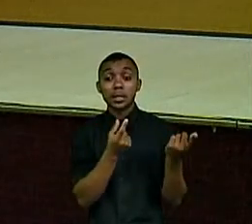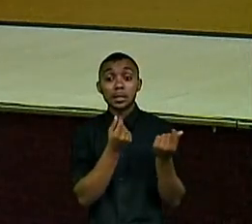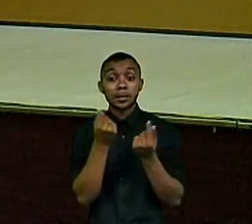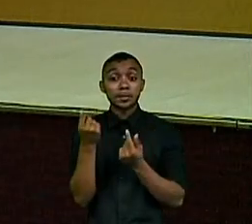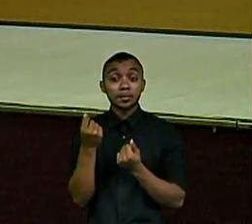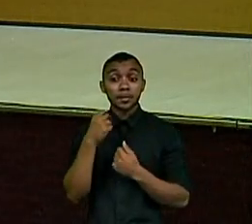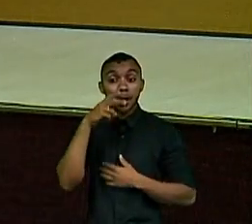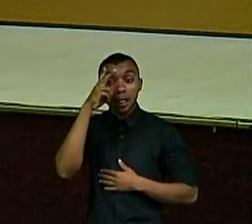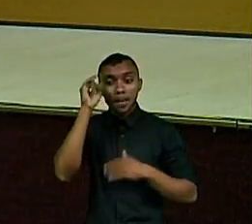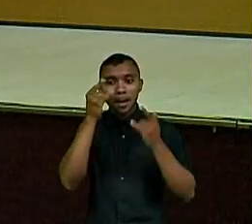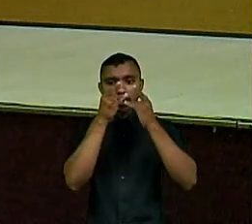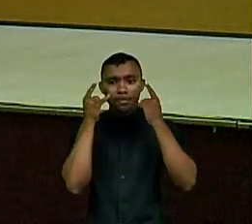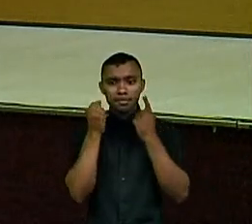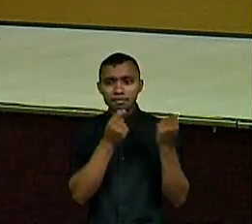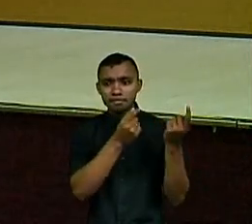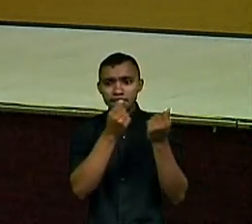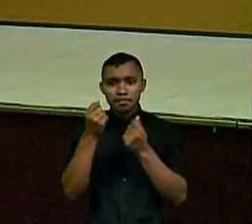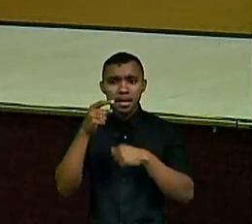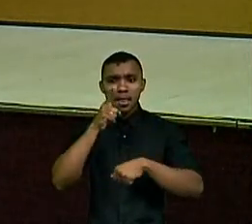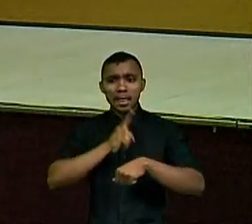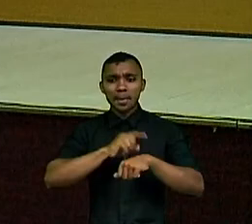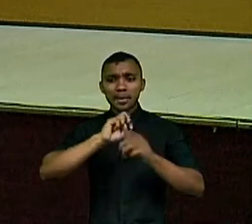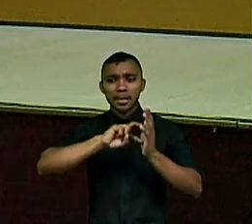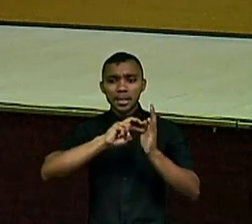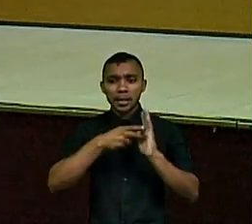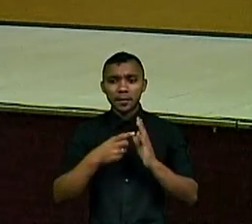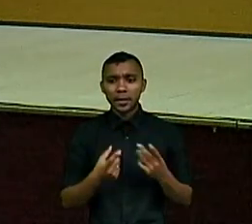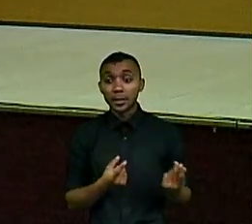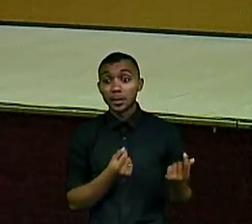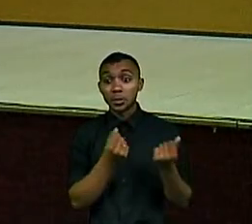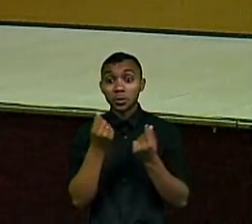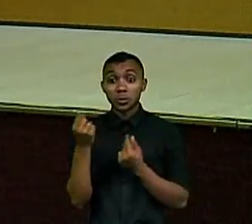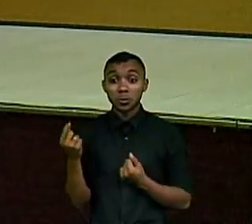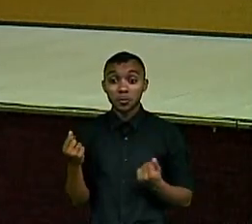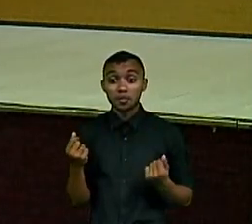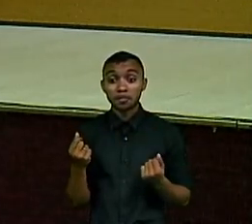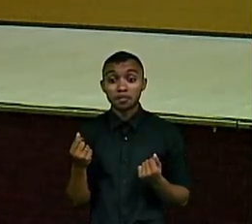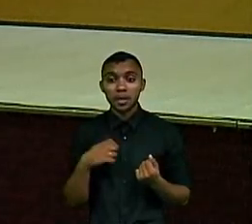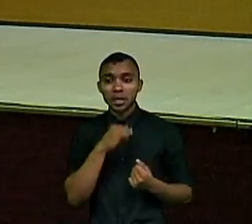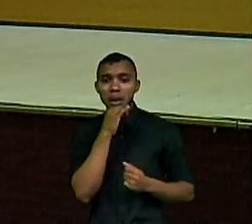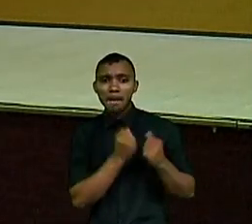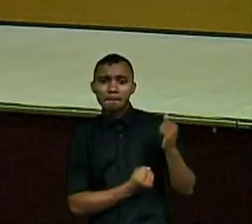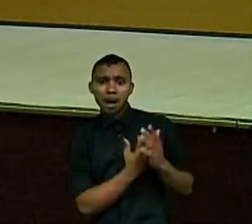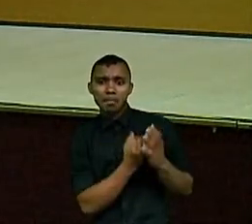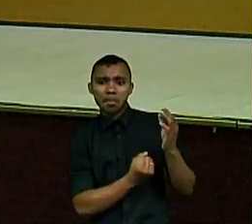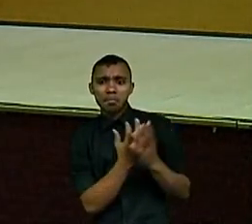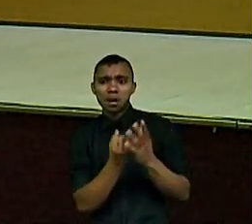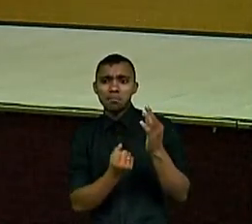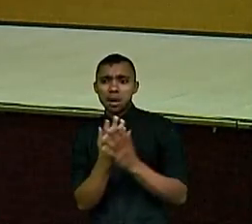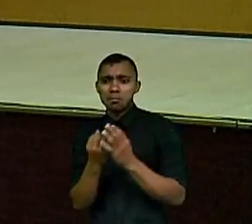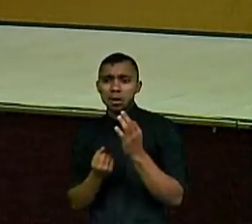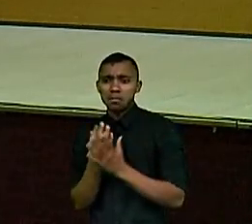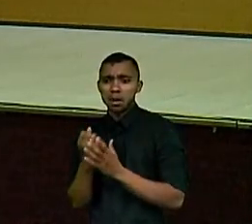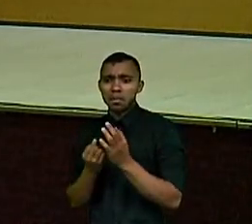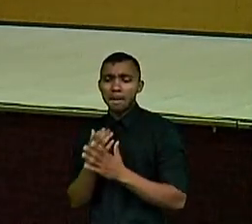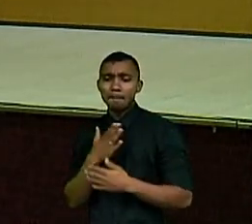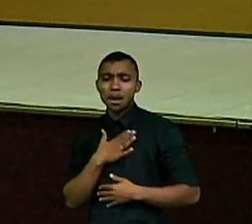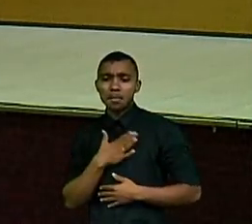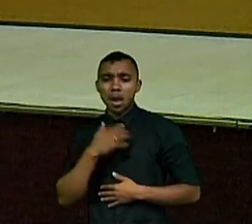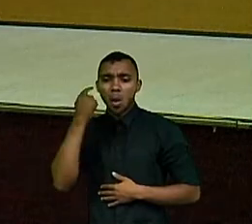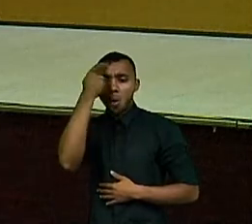americano né o tempo passa serviço como mercadoria você produz você vende sua